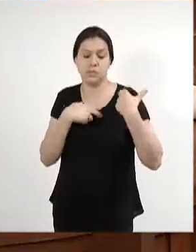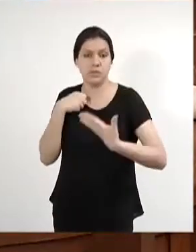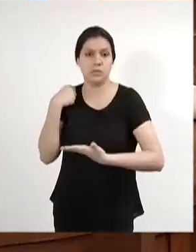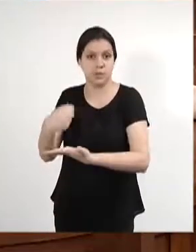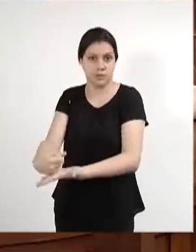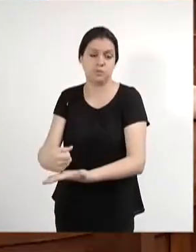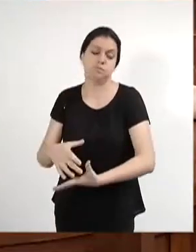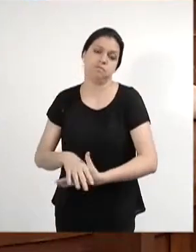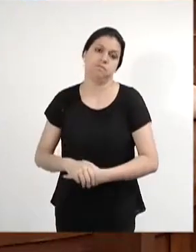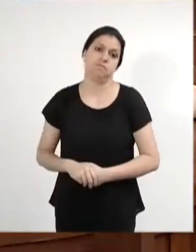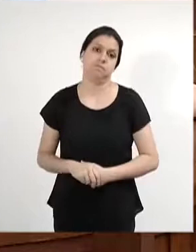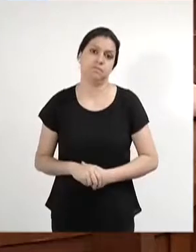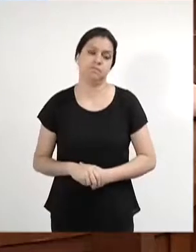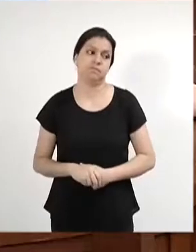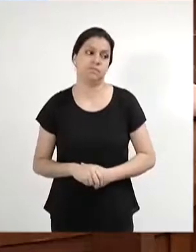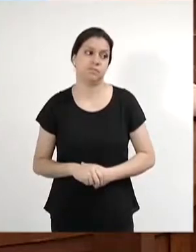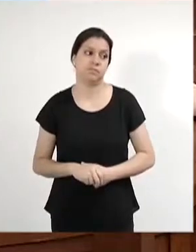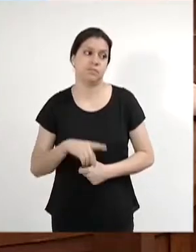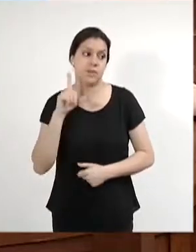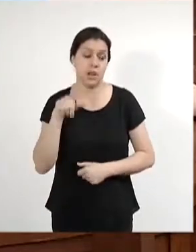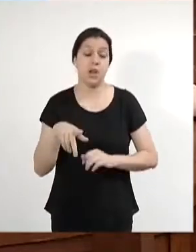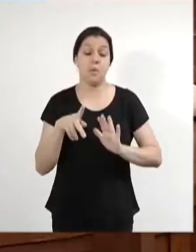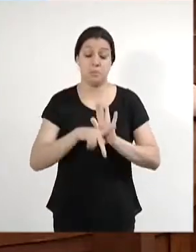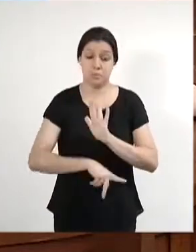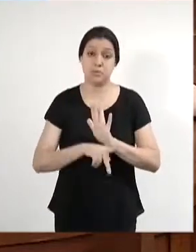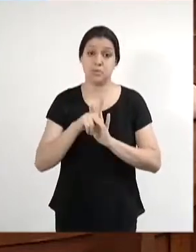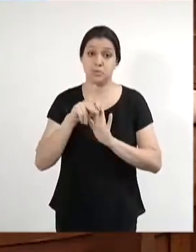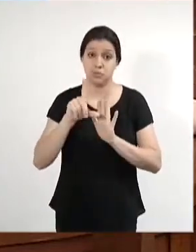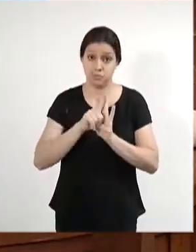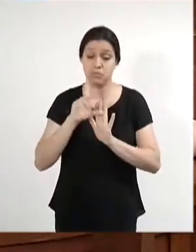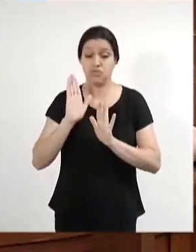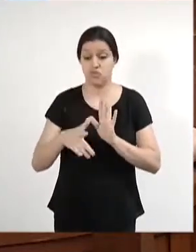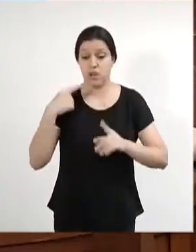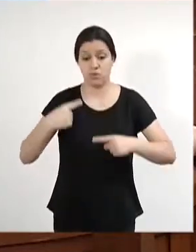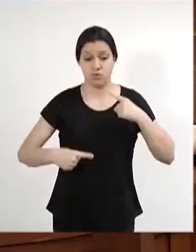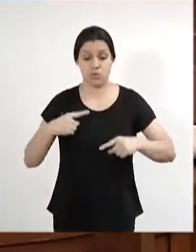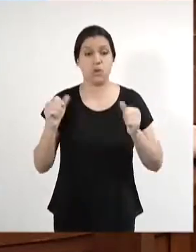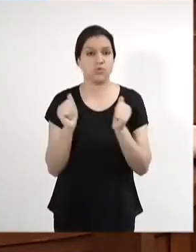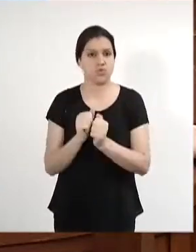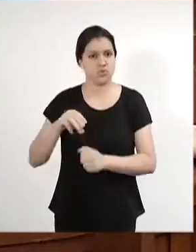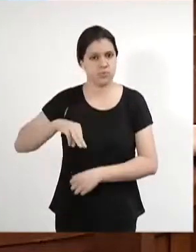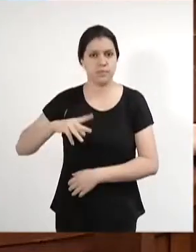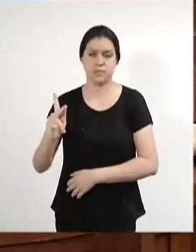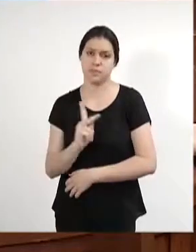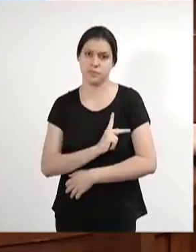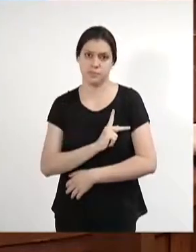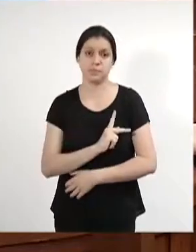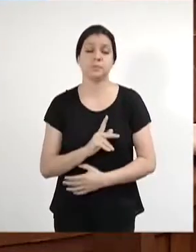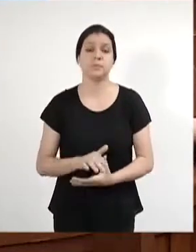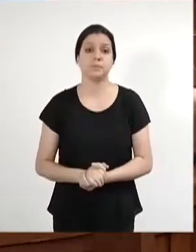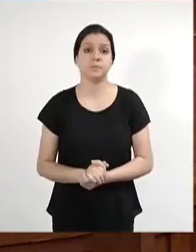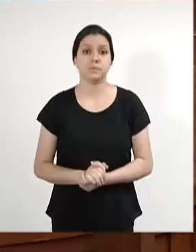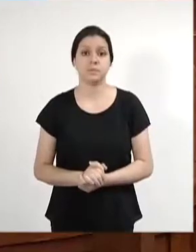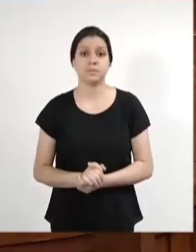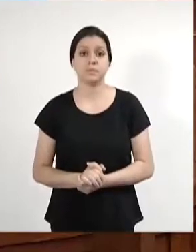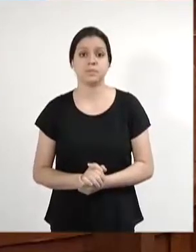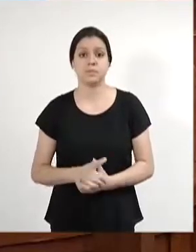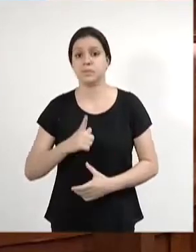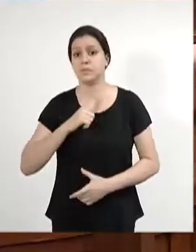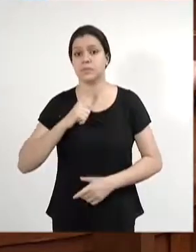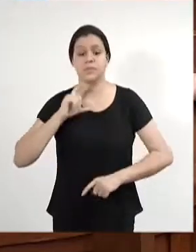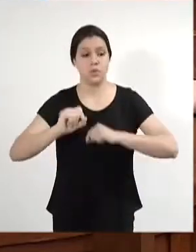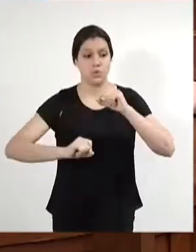responsável. Um projeto que foi discutido junto com o Ministério Público, um projeto que tem